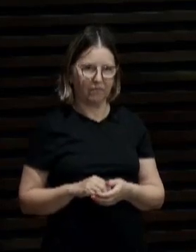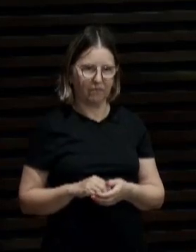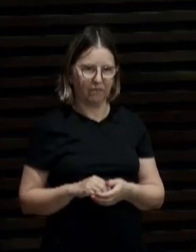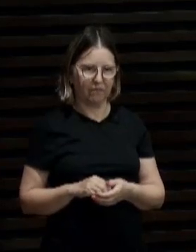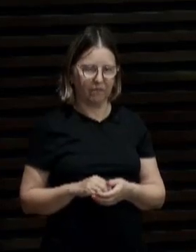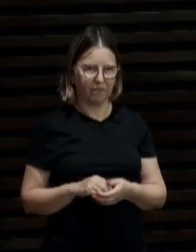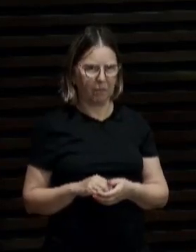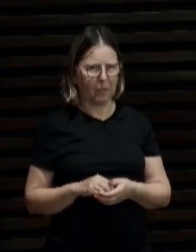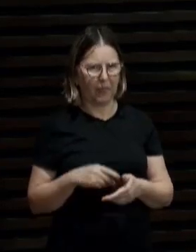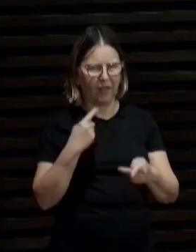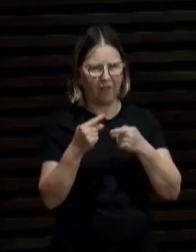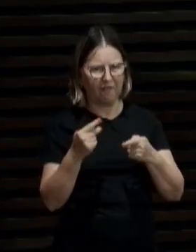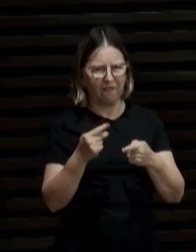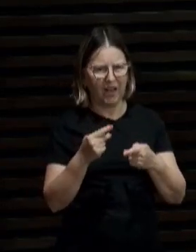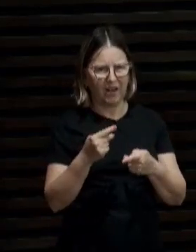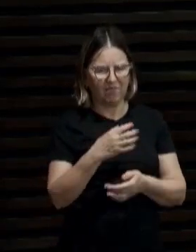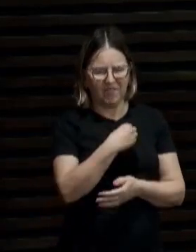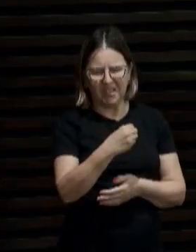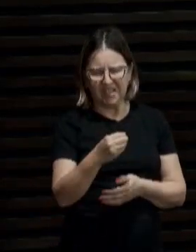fim. Discussão.